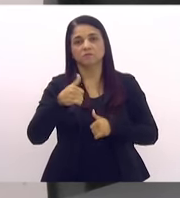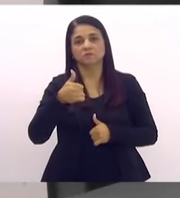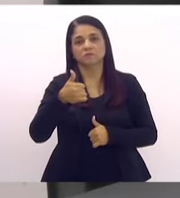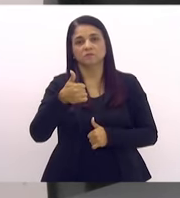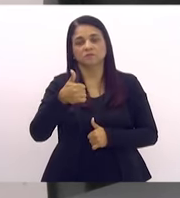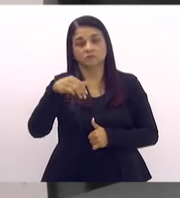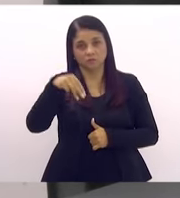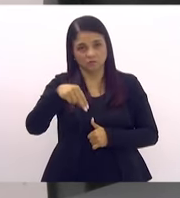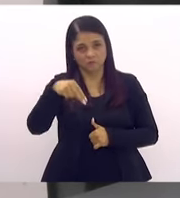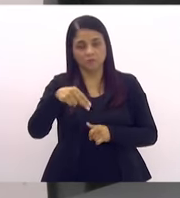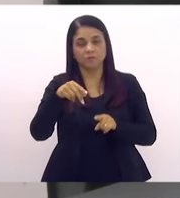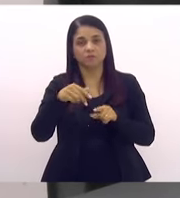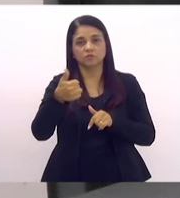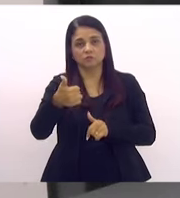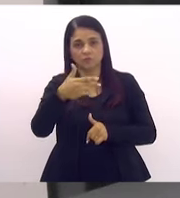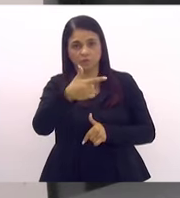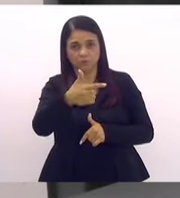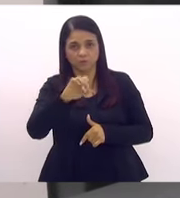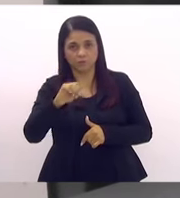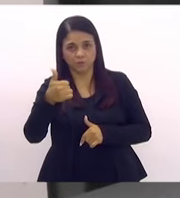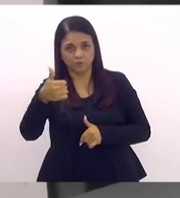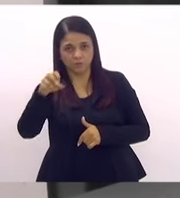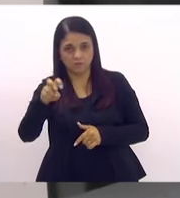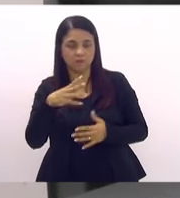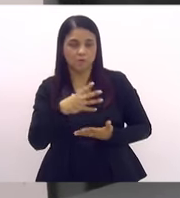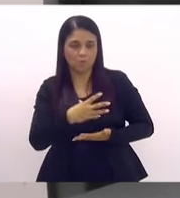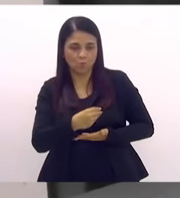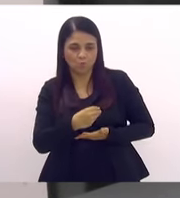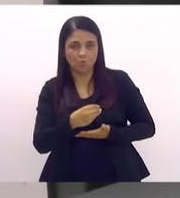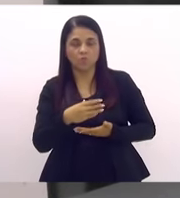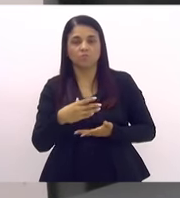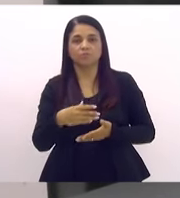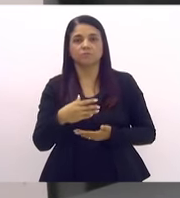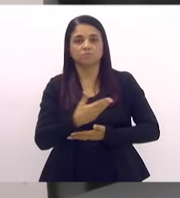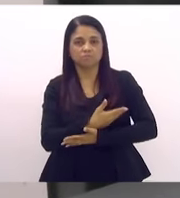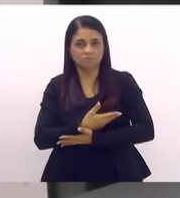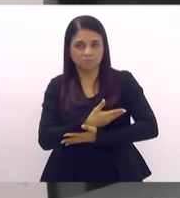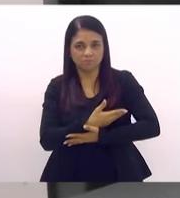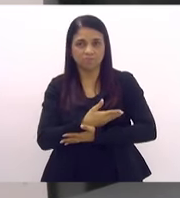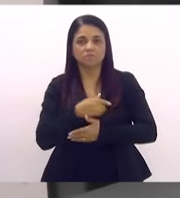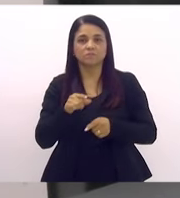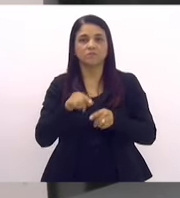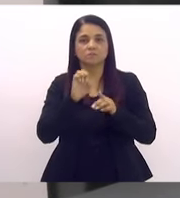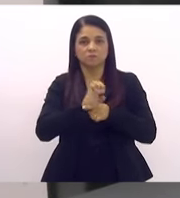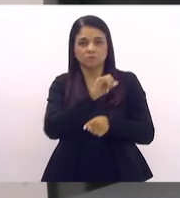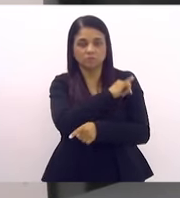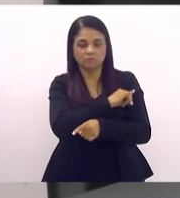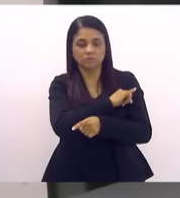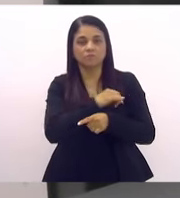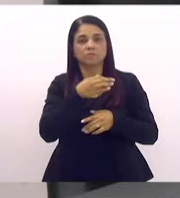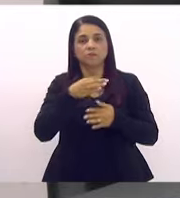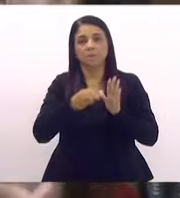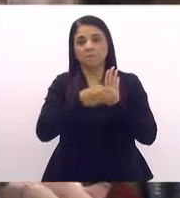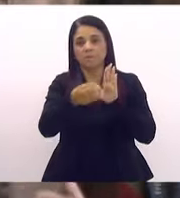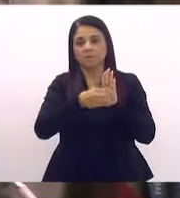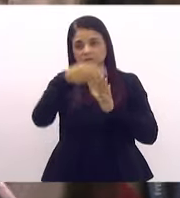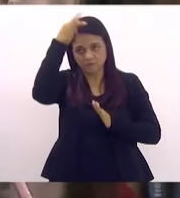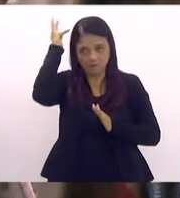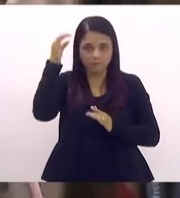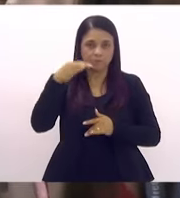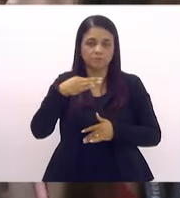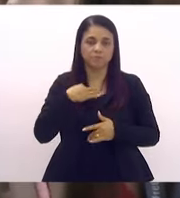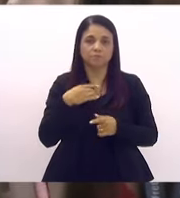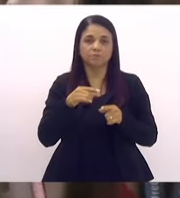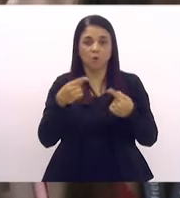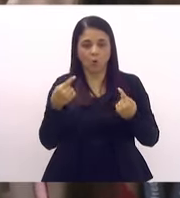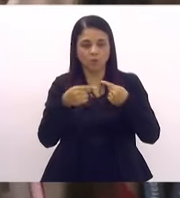2015, para dispor sobre o aleitamento materno no estado do Rio de Janeiro, na forma que menciona, para parecer, deputado Fred Pacheco. Meu parecer, presidente,